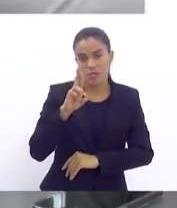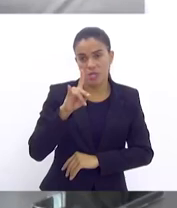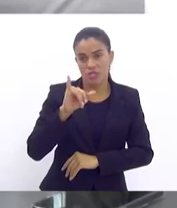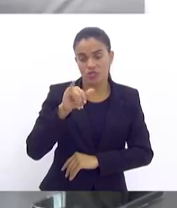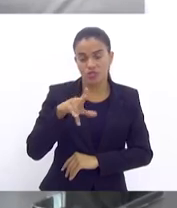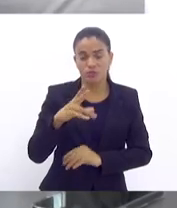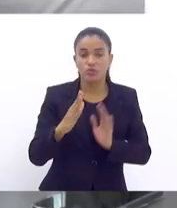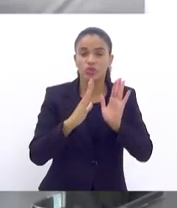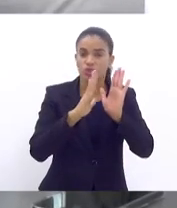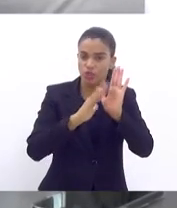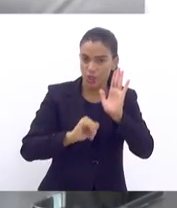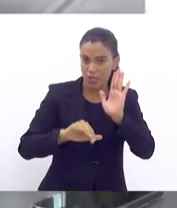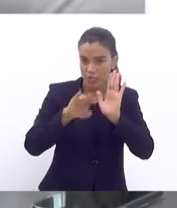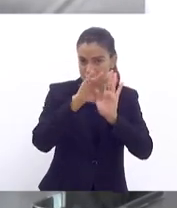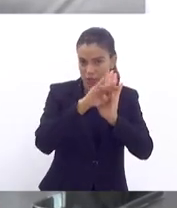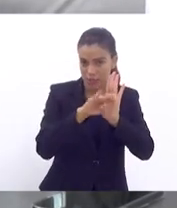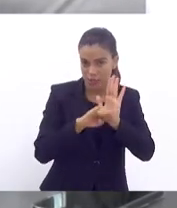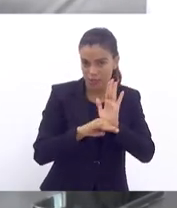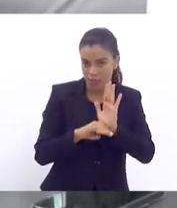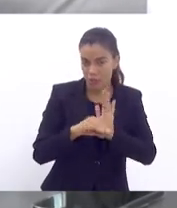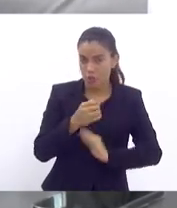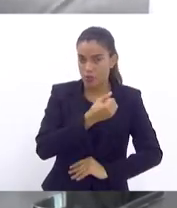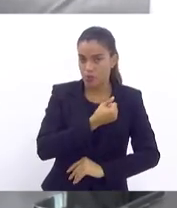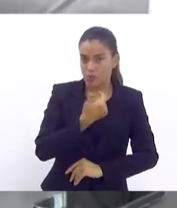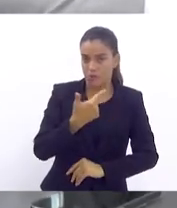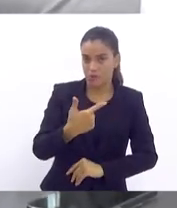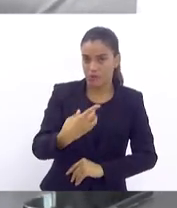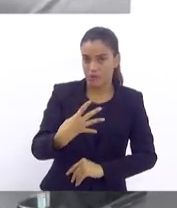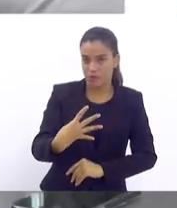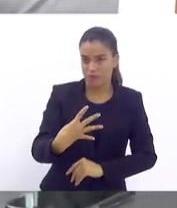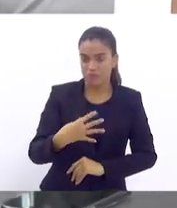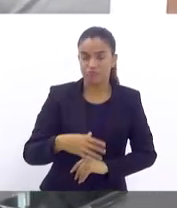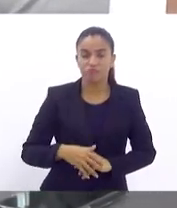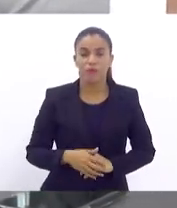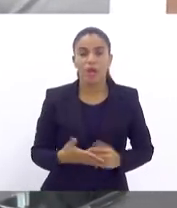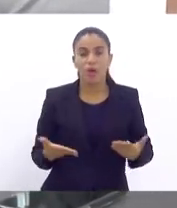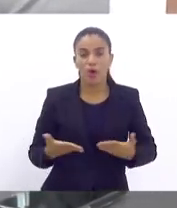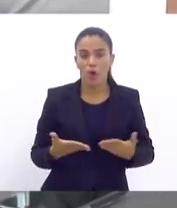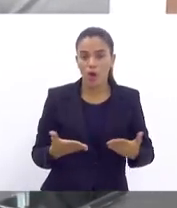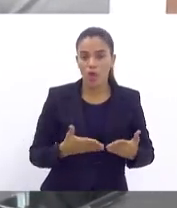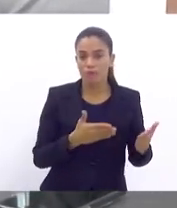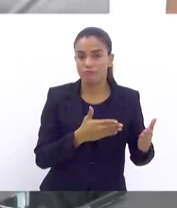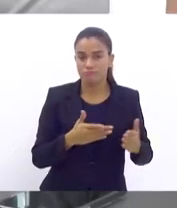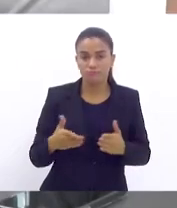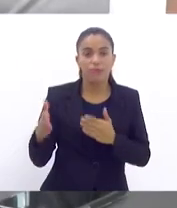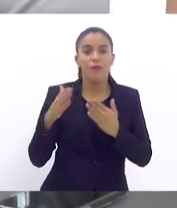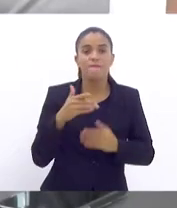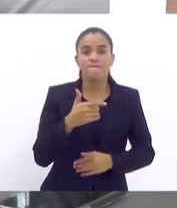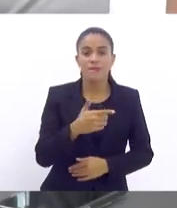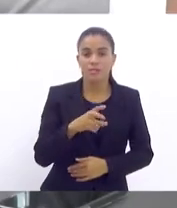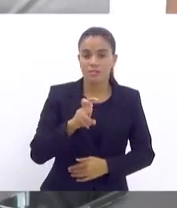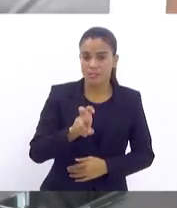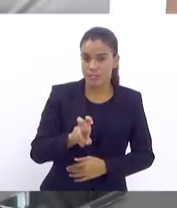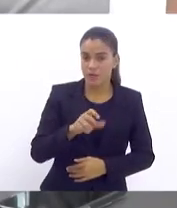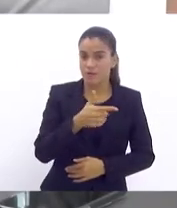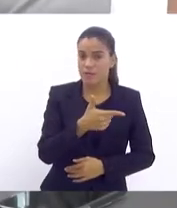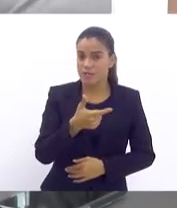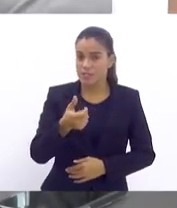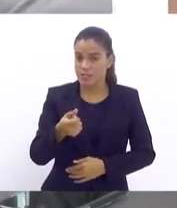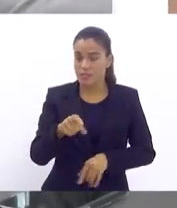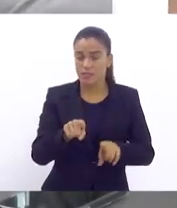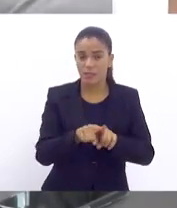retirar de pauta o item 24 passamos então ao 25 também retirado 26 também